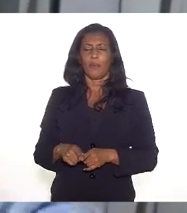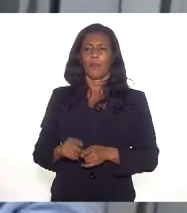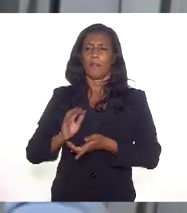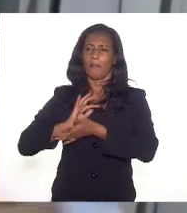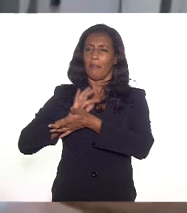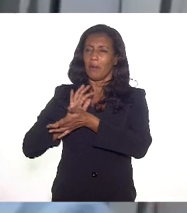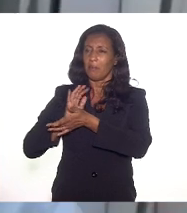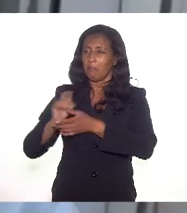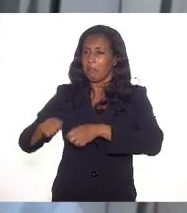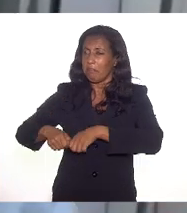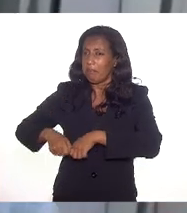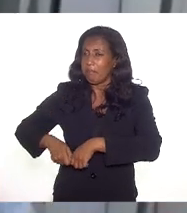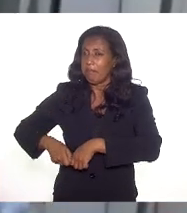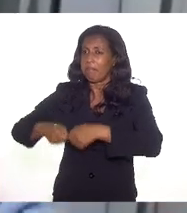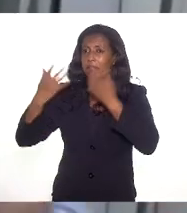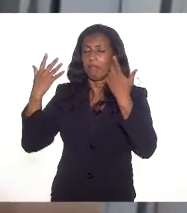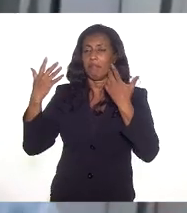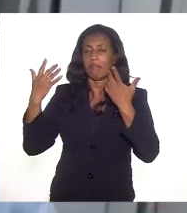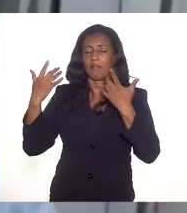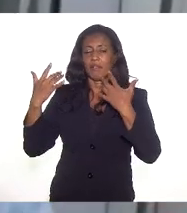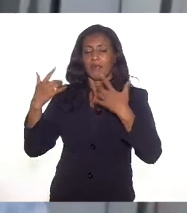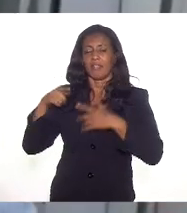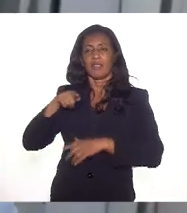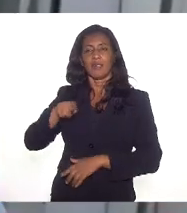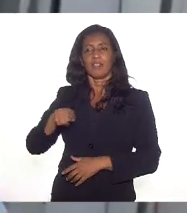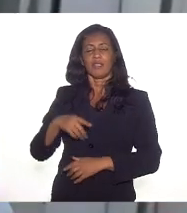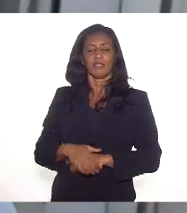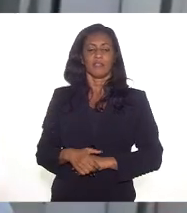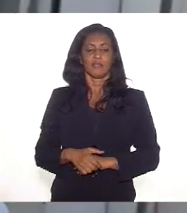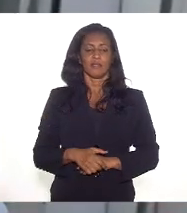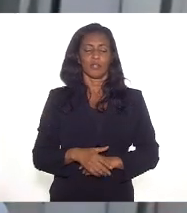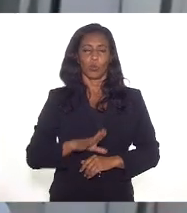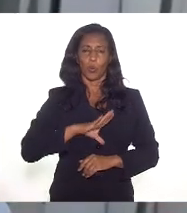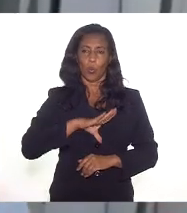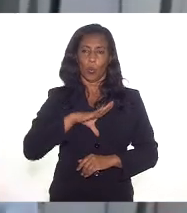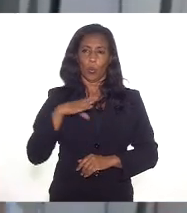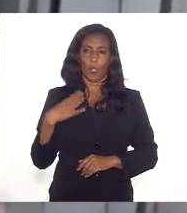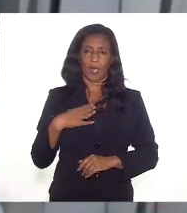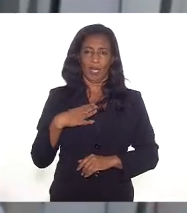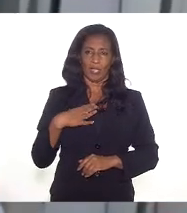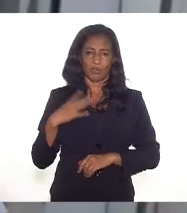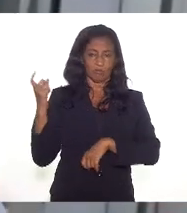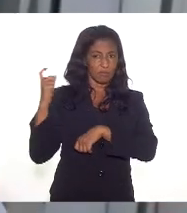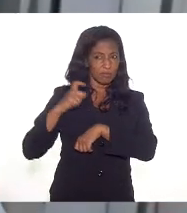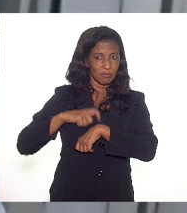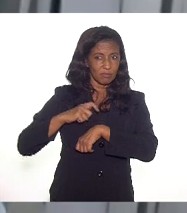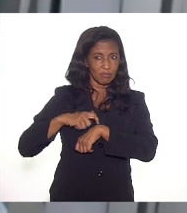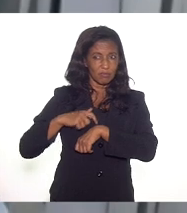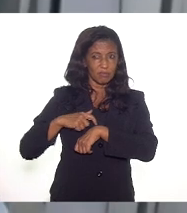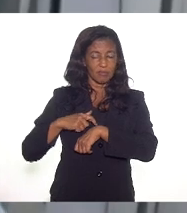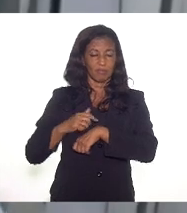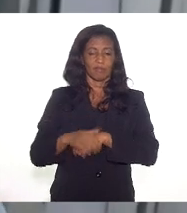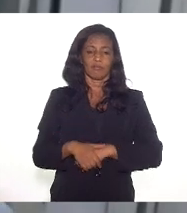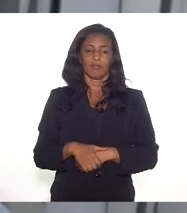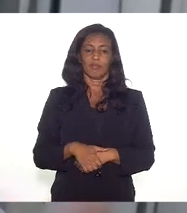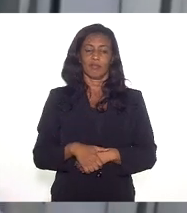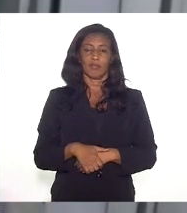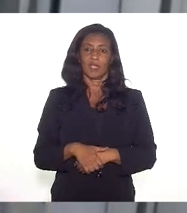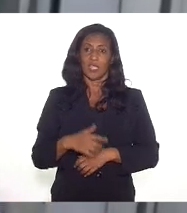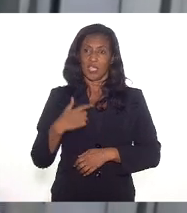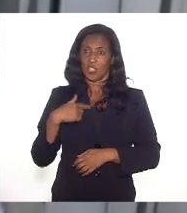para a quebra dos estereótipos, que foi a sua coragem em seu tempo de assumir a sua